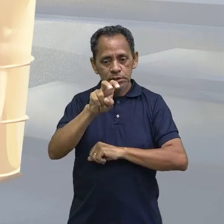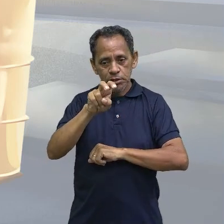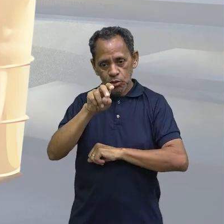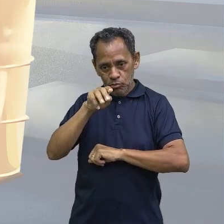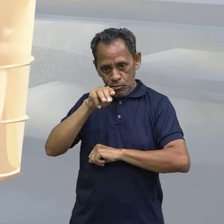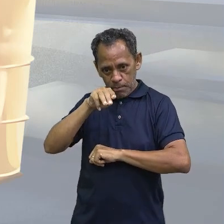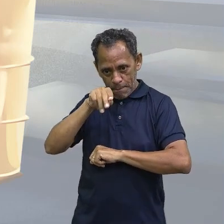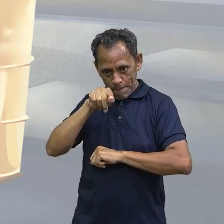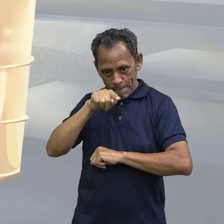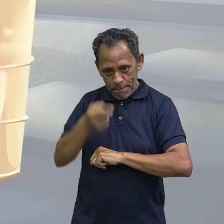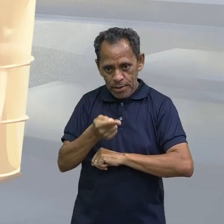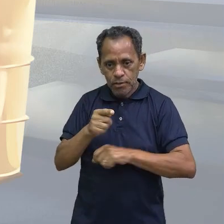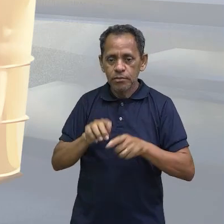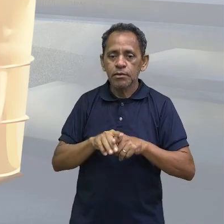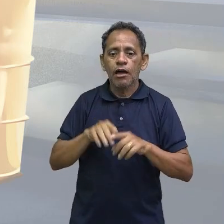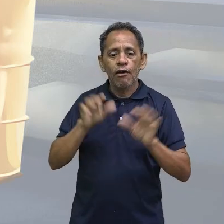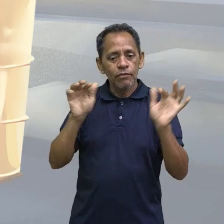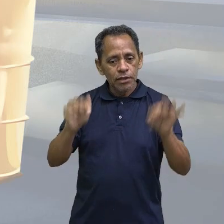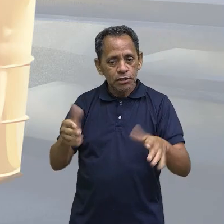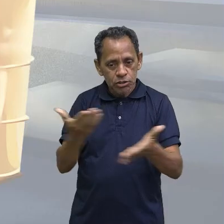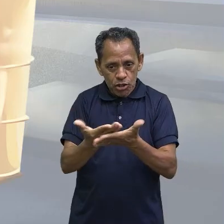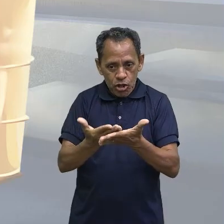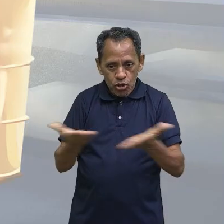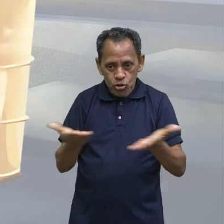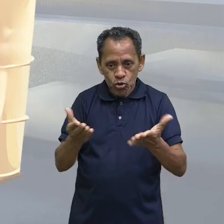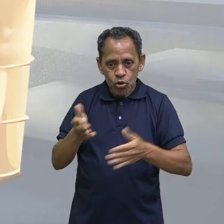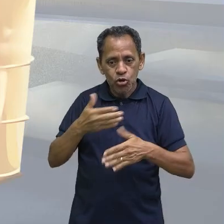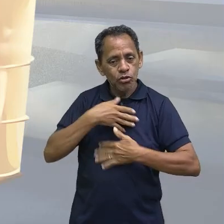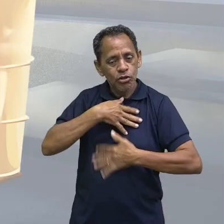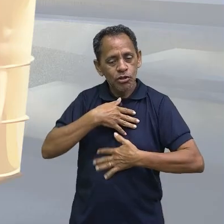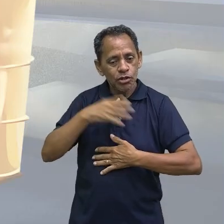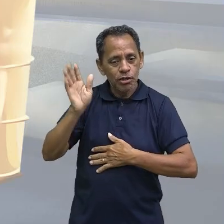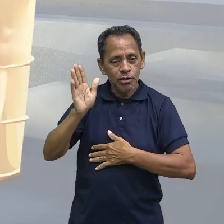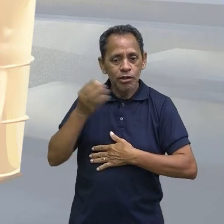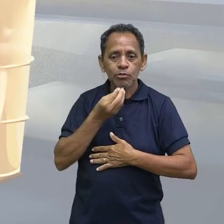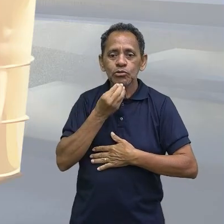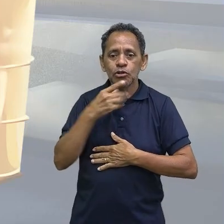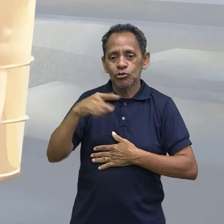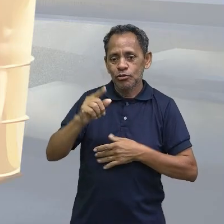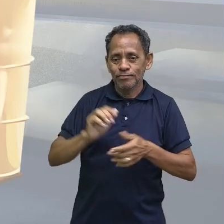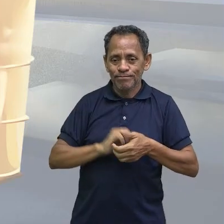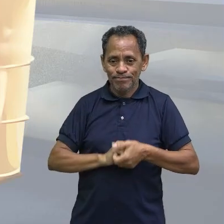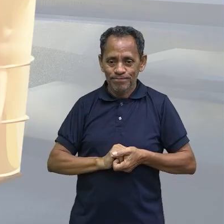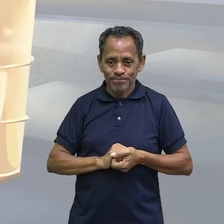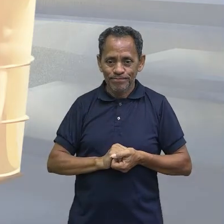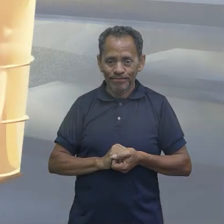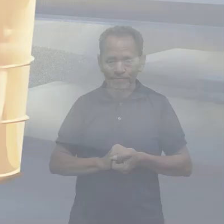finalizo a aula de hoje. Espero que vocês tenham gostado. Até uma próxima oportunidade. Tchau, tchau!